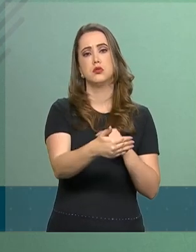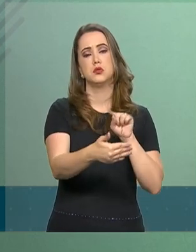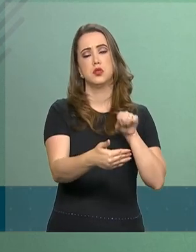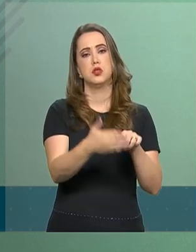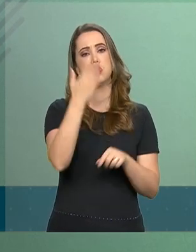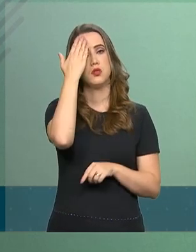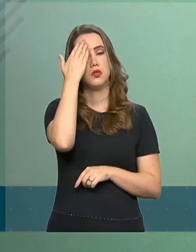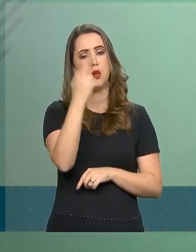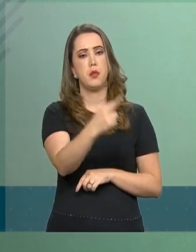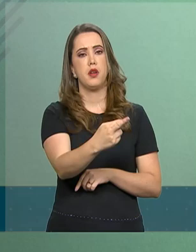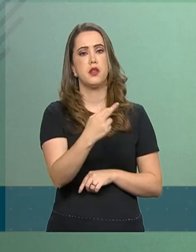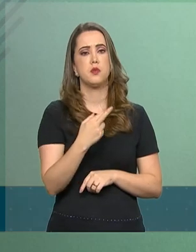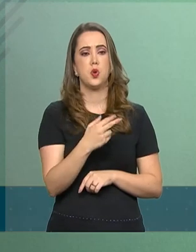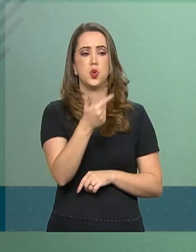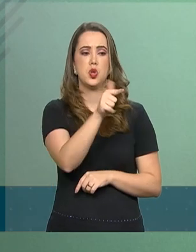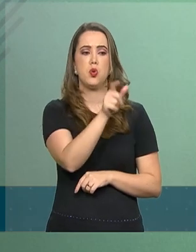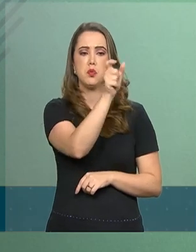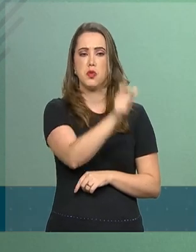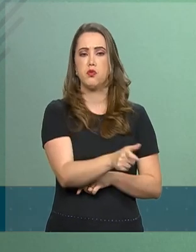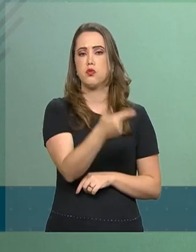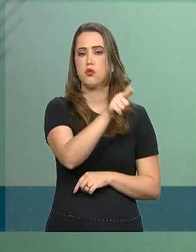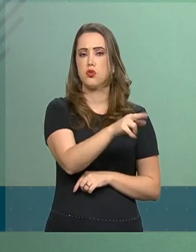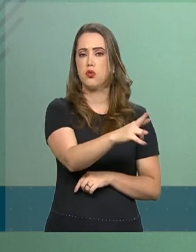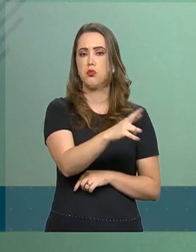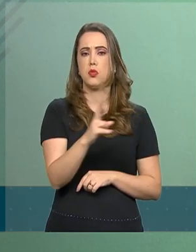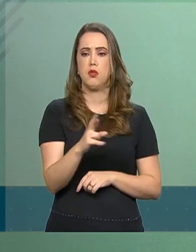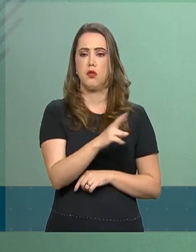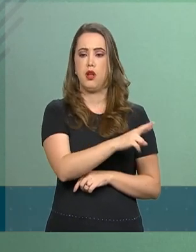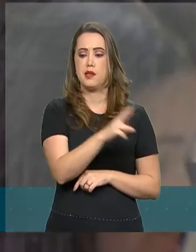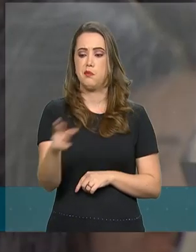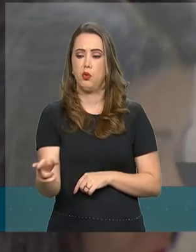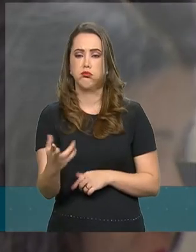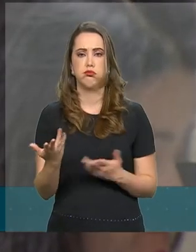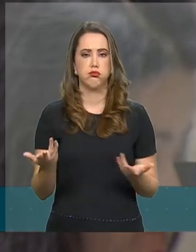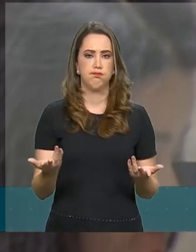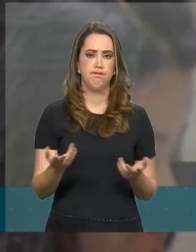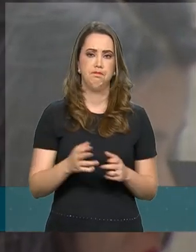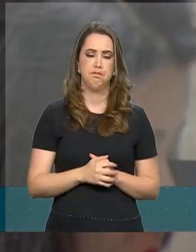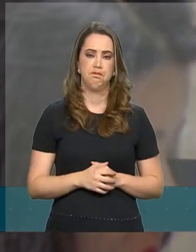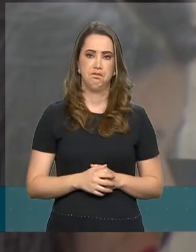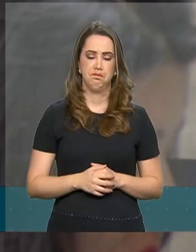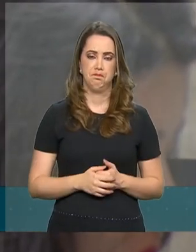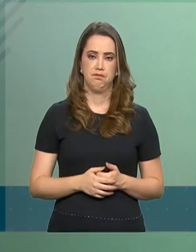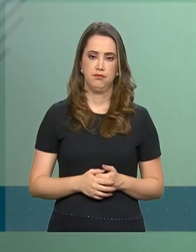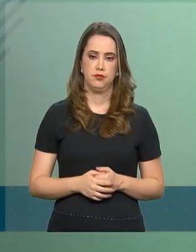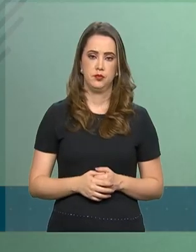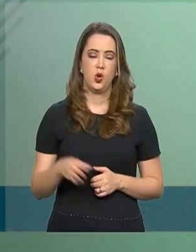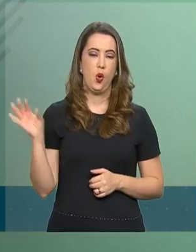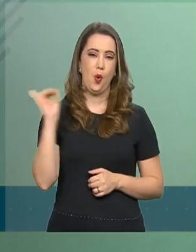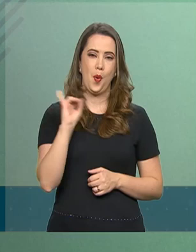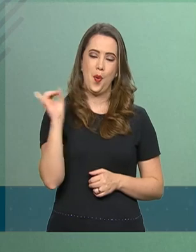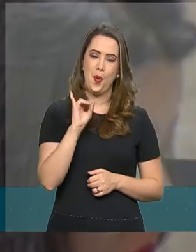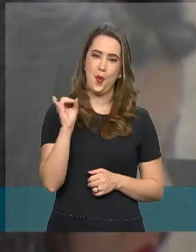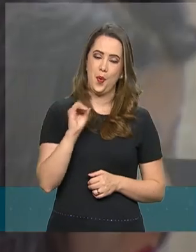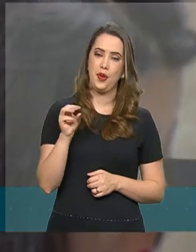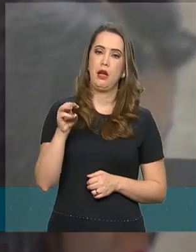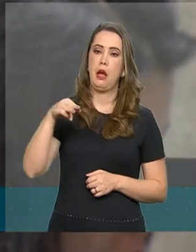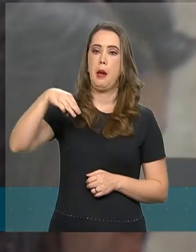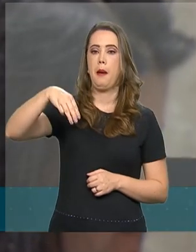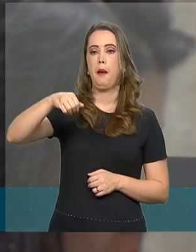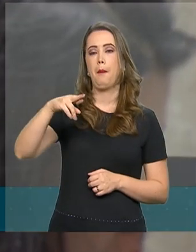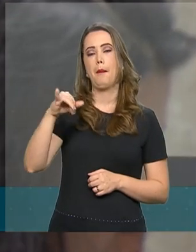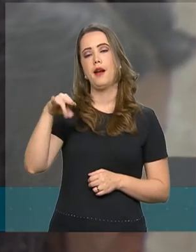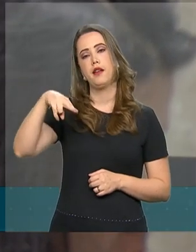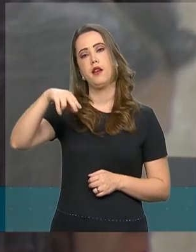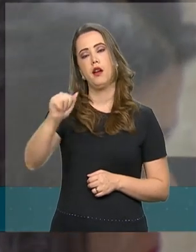a resposta o porta-voz mariana do estadão também é